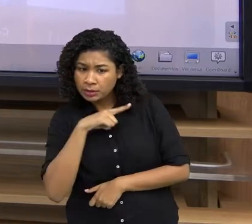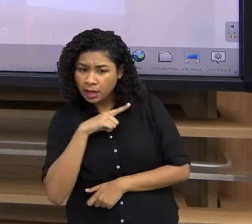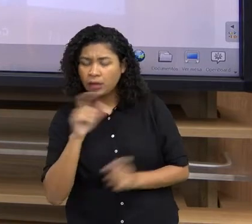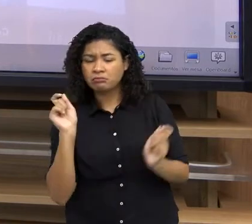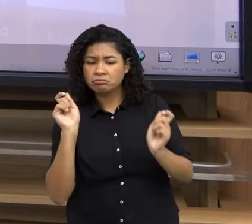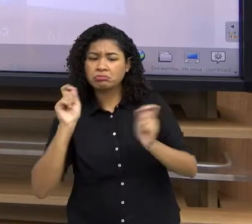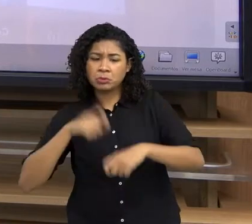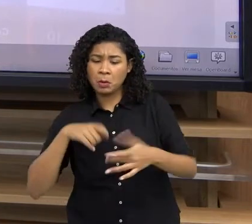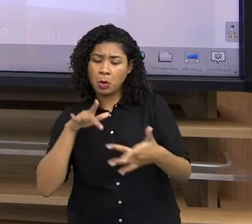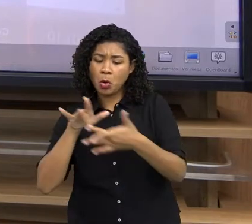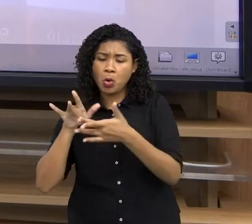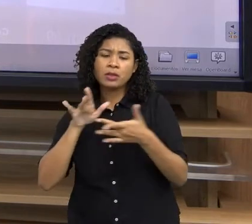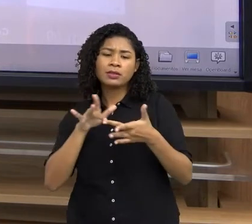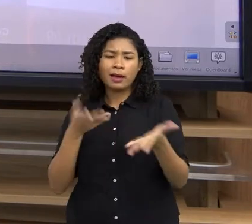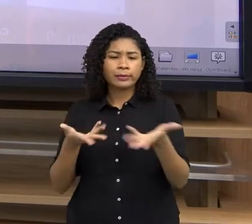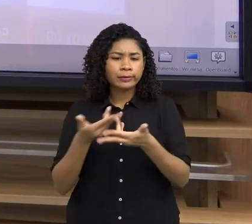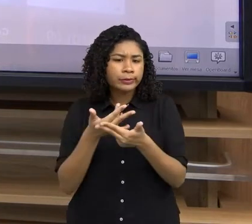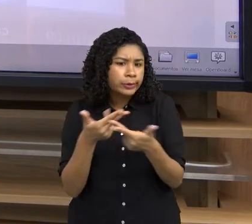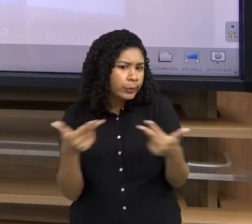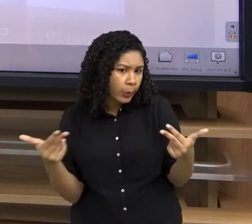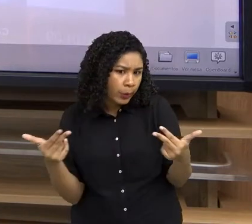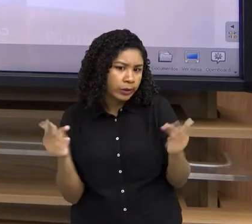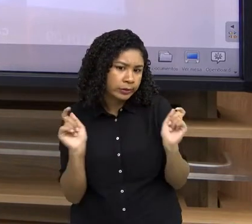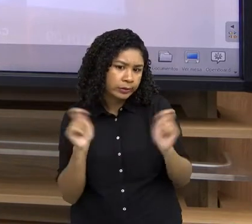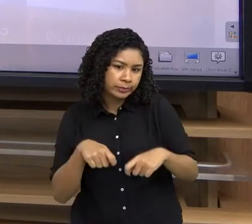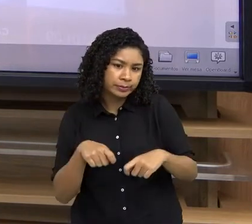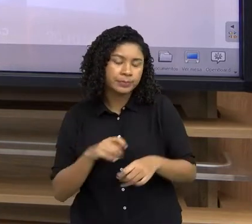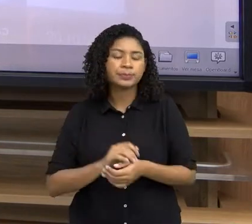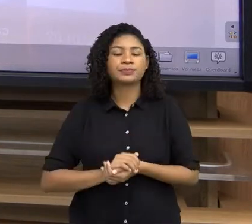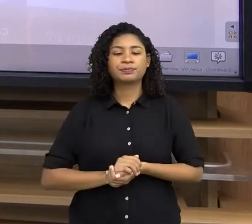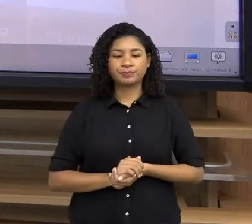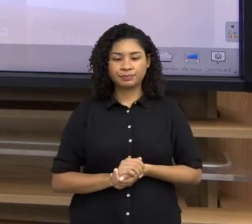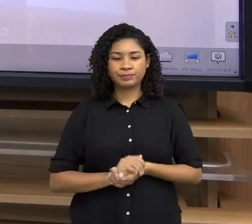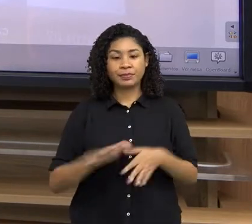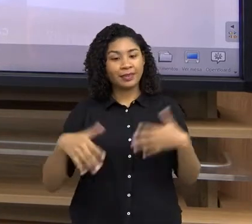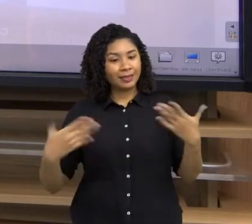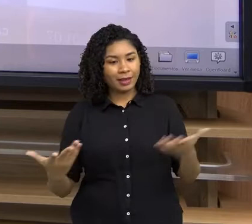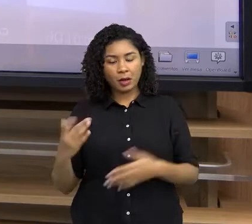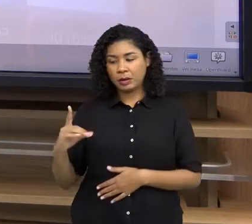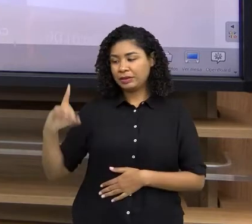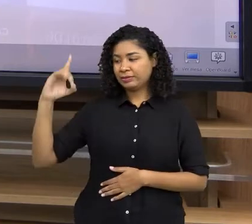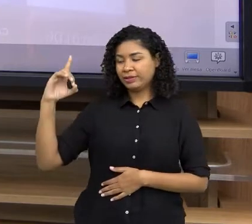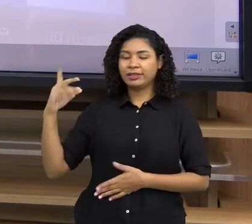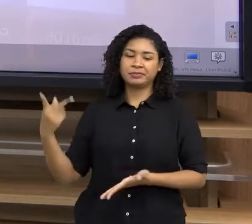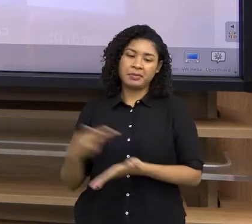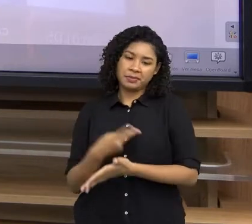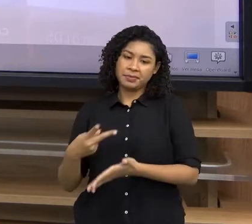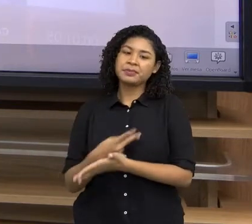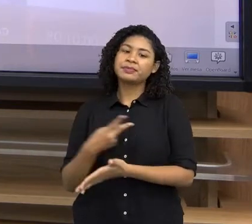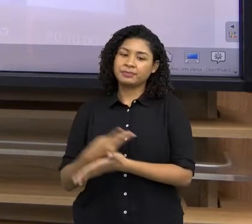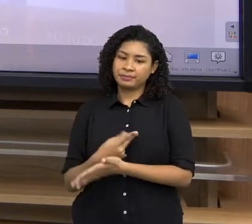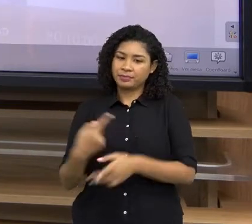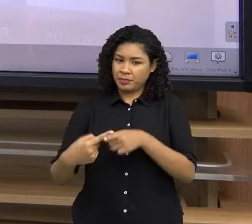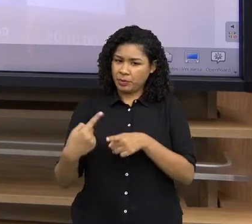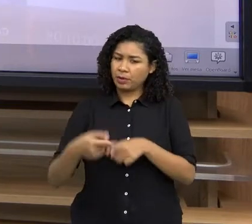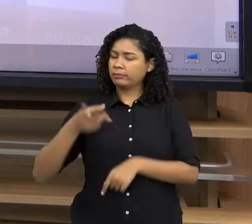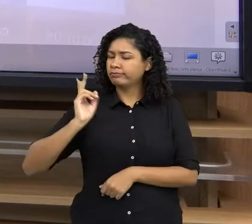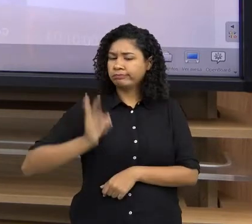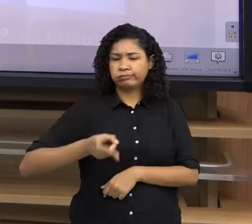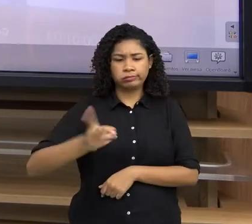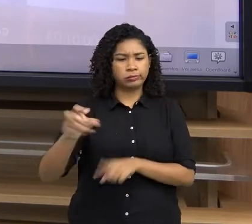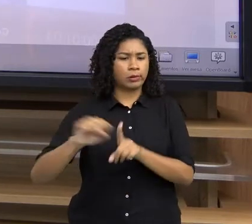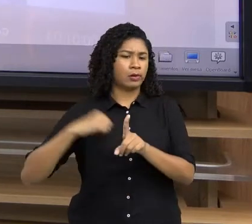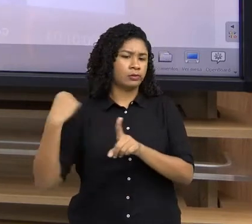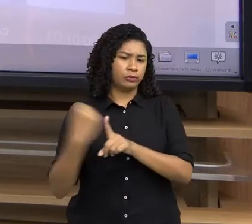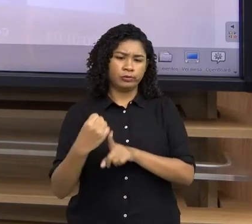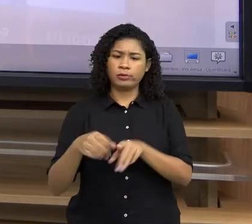acesso a essas coisas, né, de maneira plena. Então, a letra D está errada porque as desigualdades sociais em